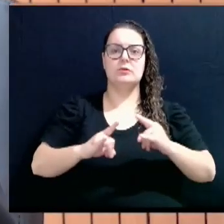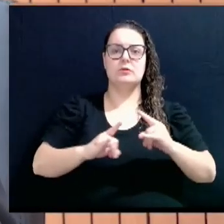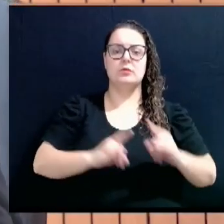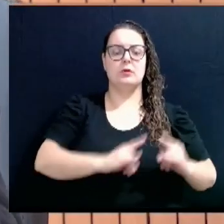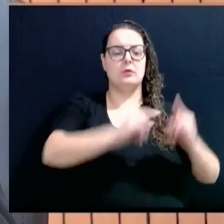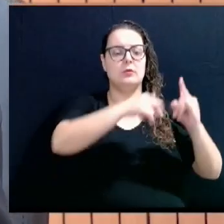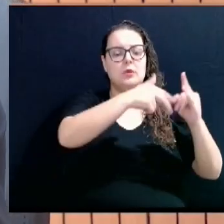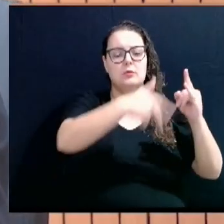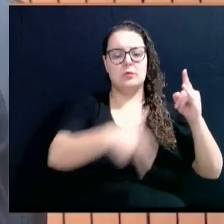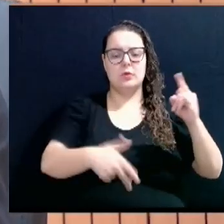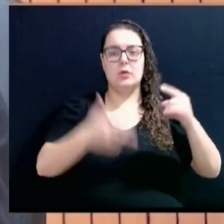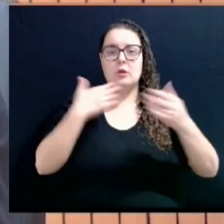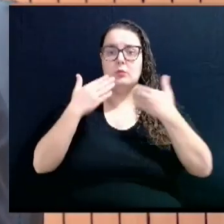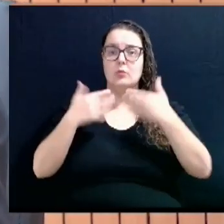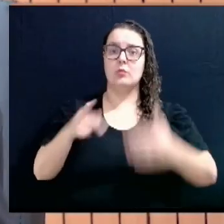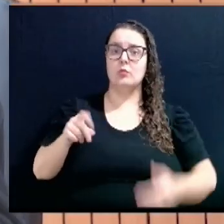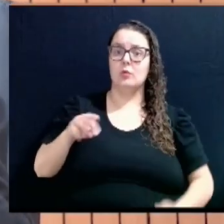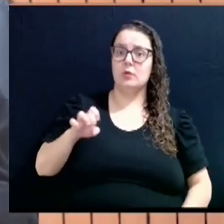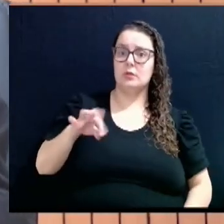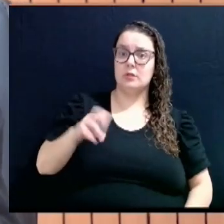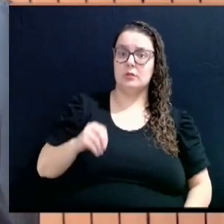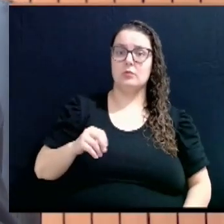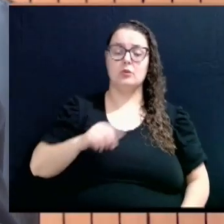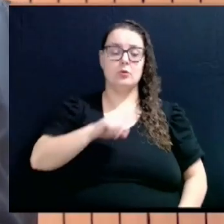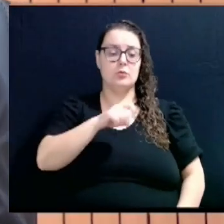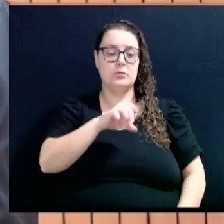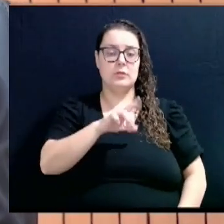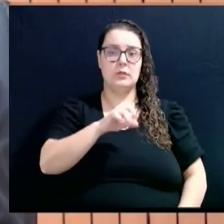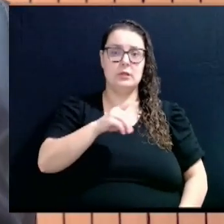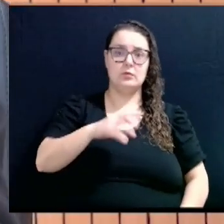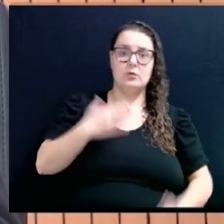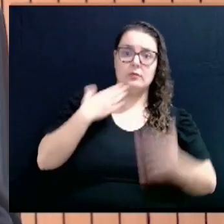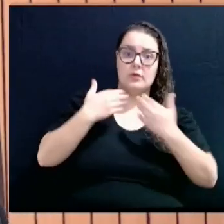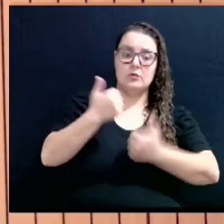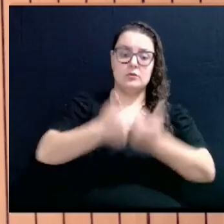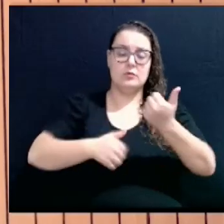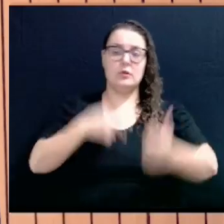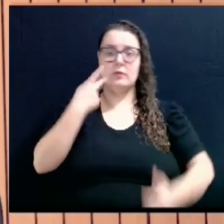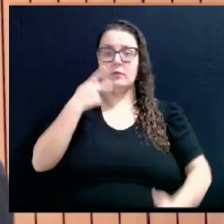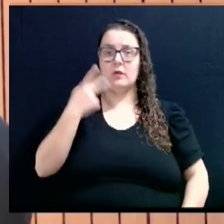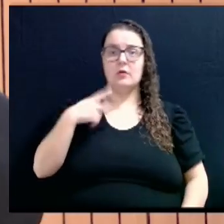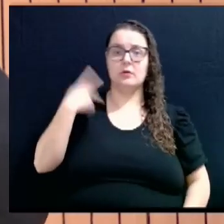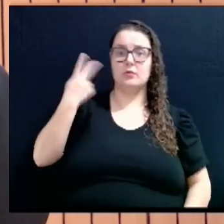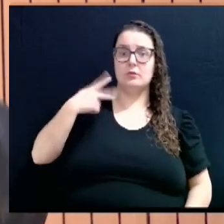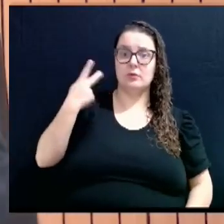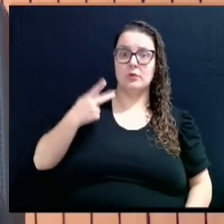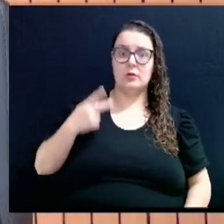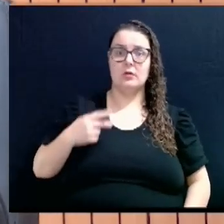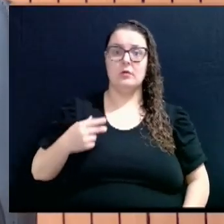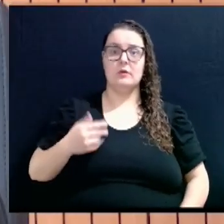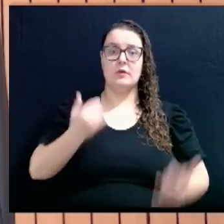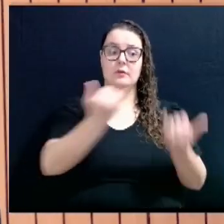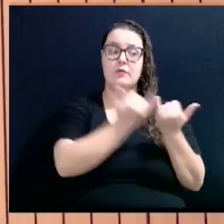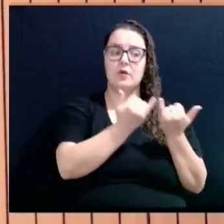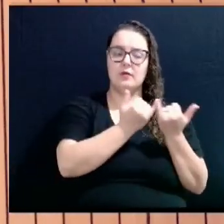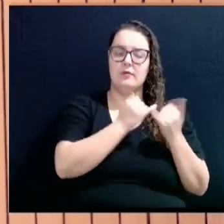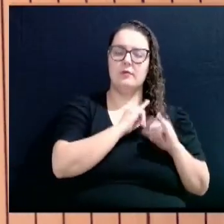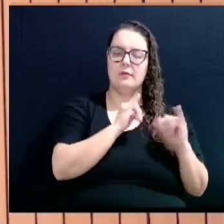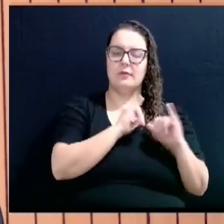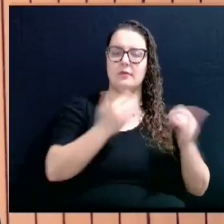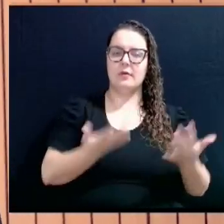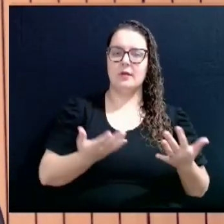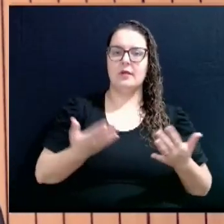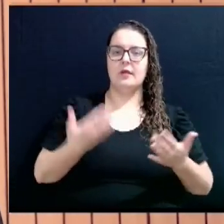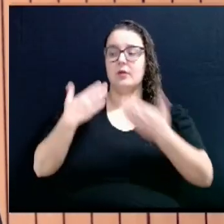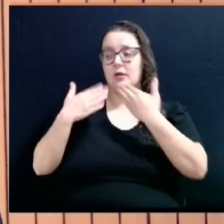com o porteiro, com o zelador, falar de futebol, falar de política, fazer a fofoca da esquina, fazer a fofoca do boteco que aconteceu no outro